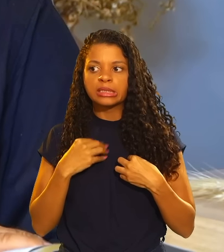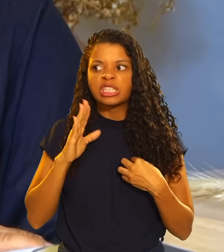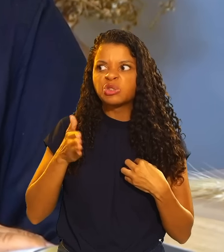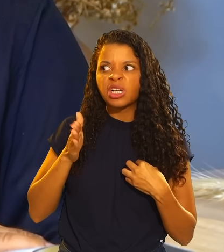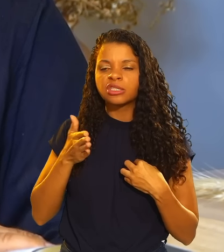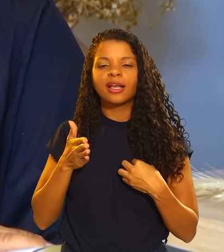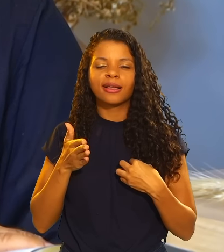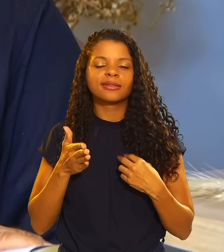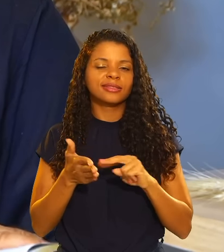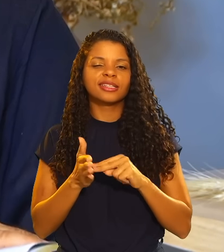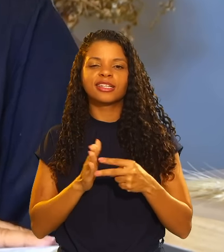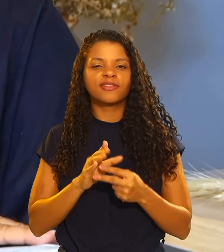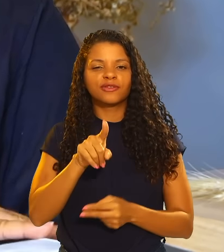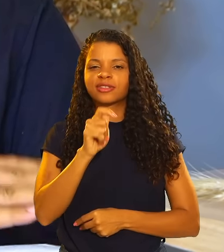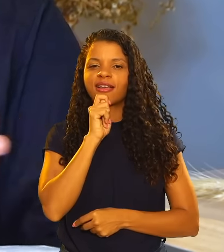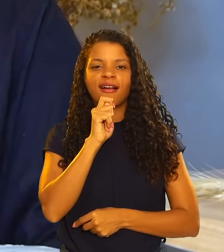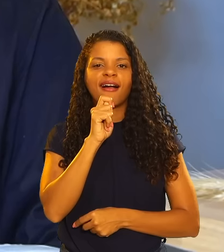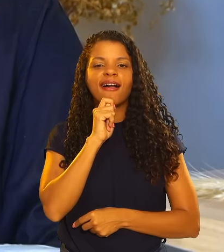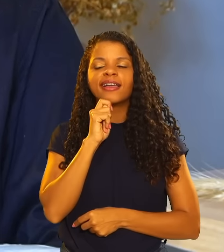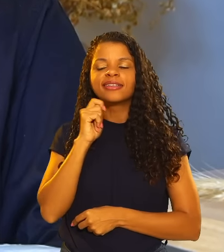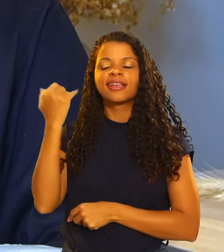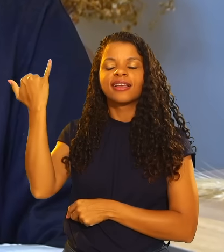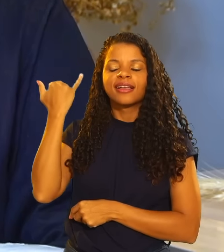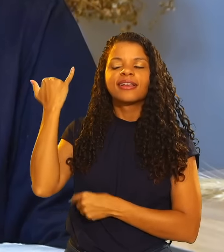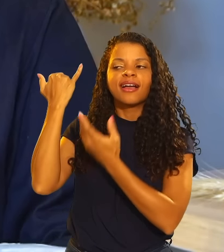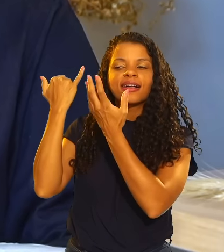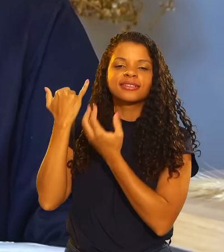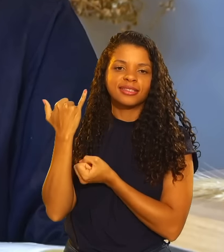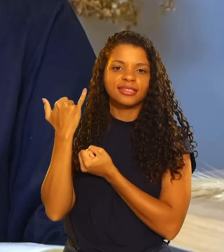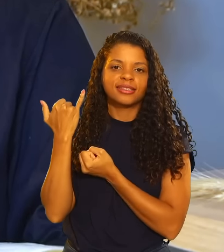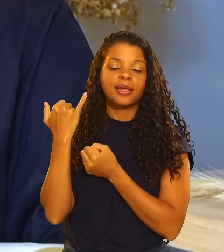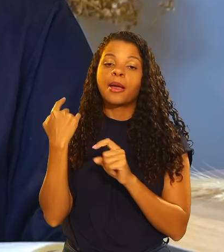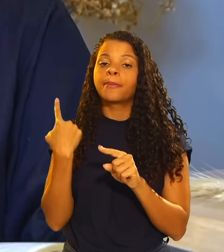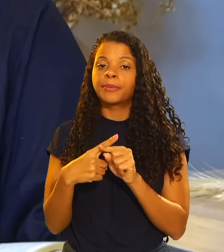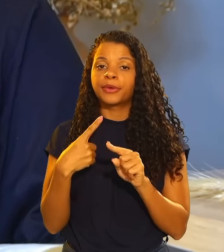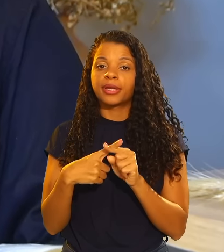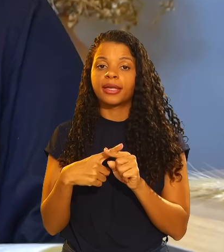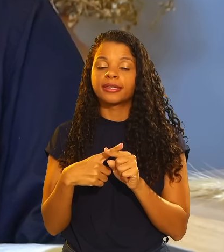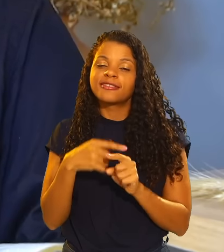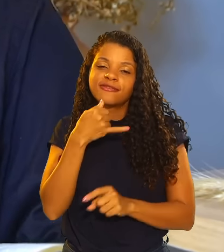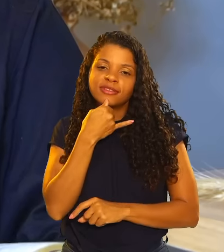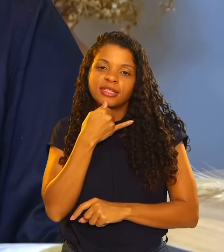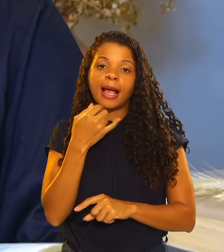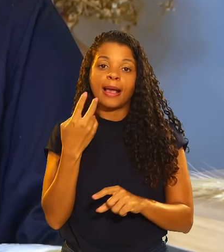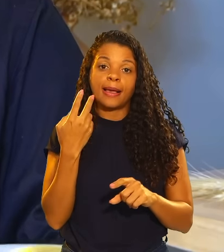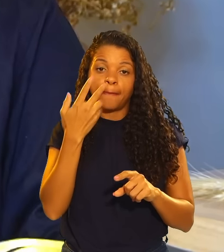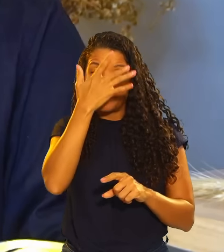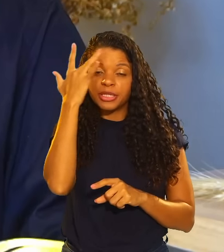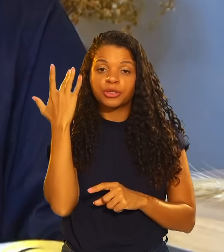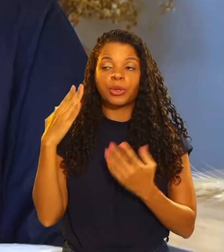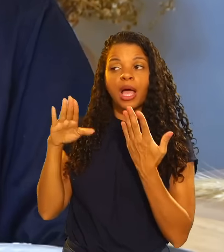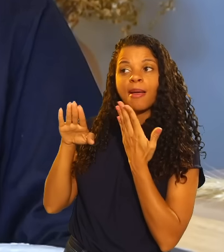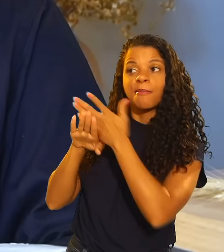com isso. Infelizmente, as pessoas que resistem de maneira persistente à voz do Espírito Santo,